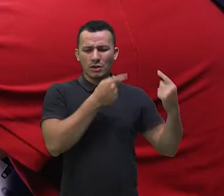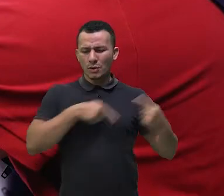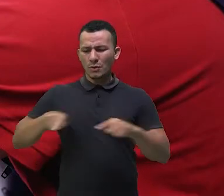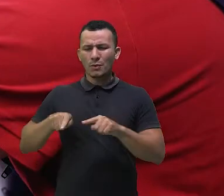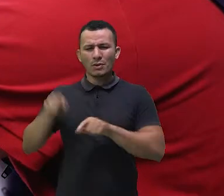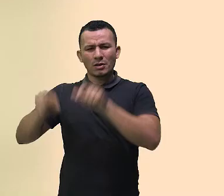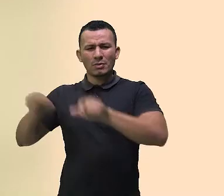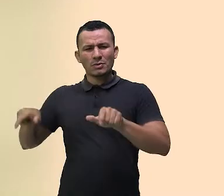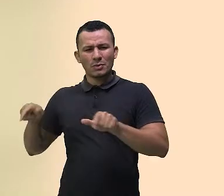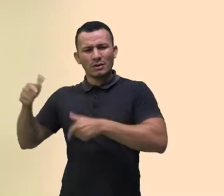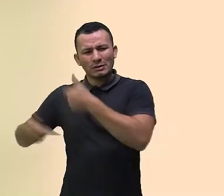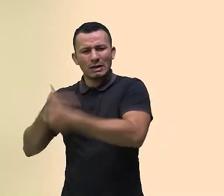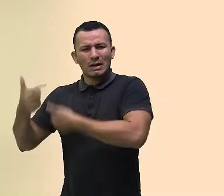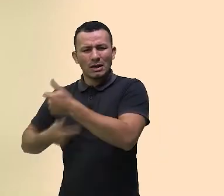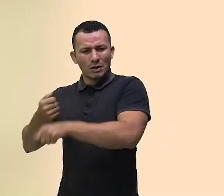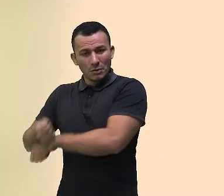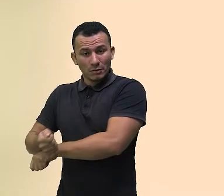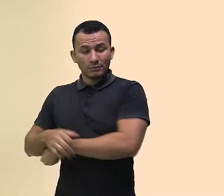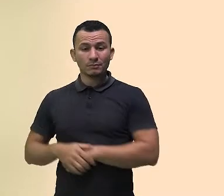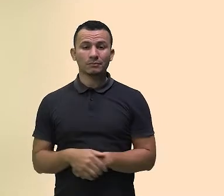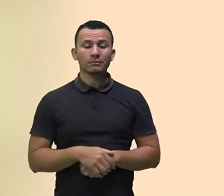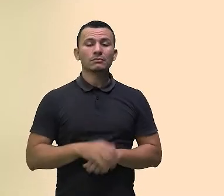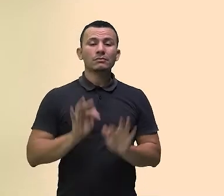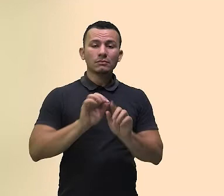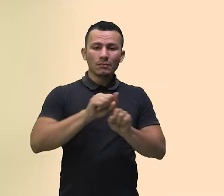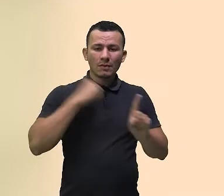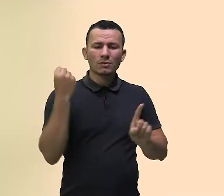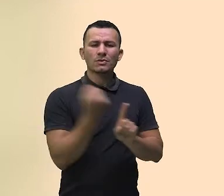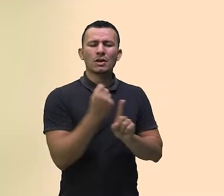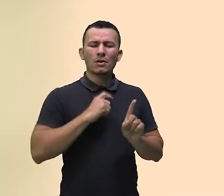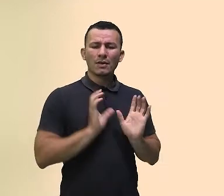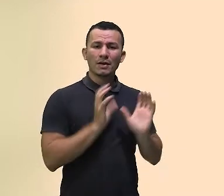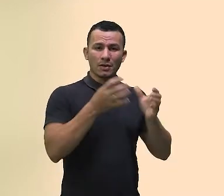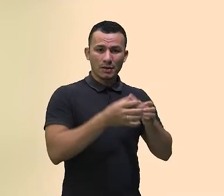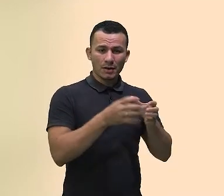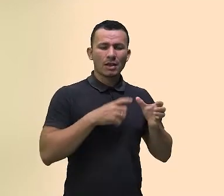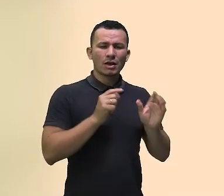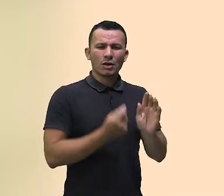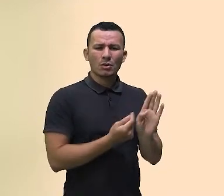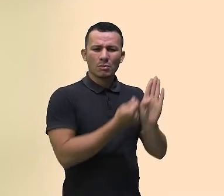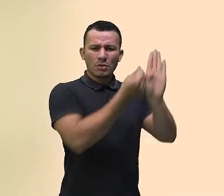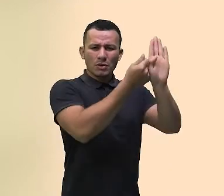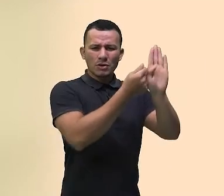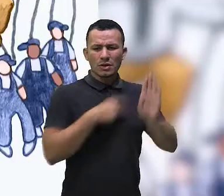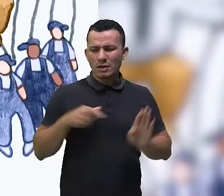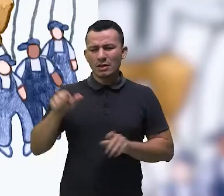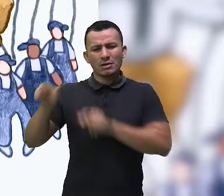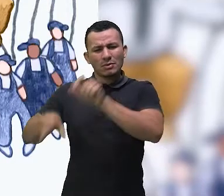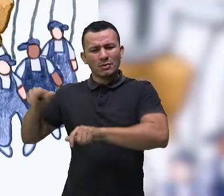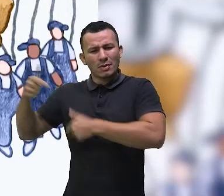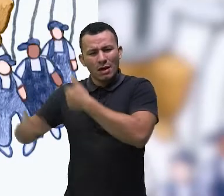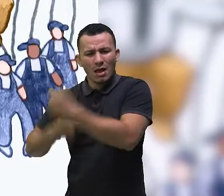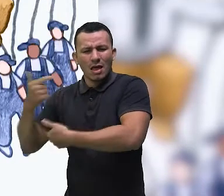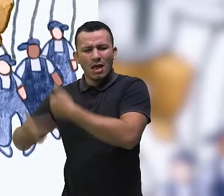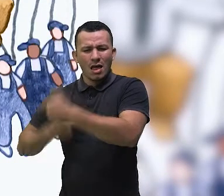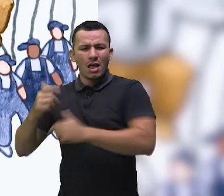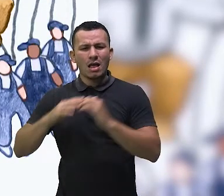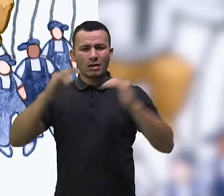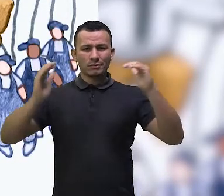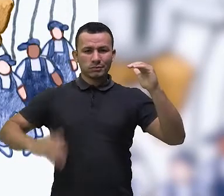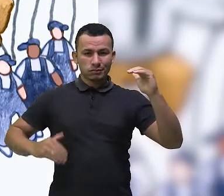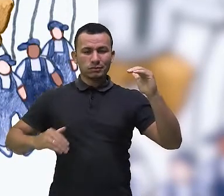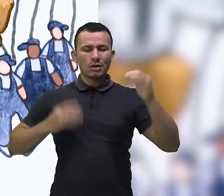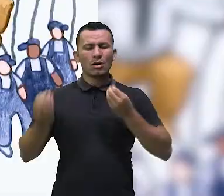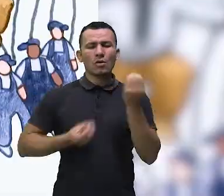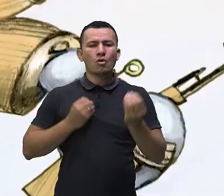proletariado. As classes sociais do sistema capitalista são a burguesia e o proletariado, classes constituídas pelo modo